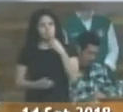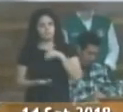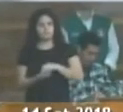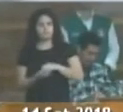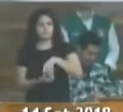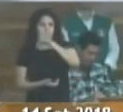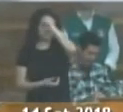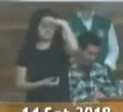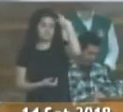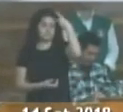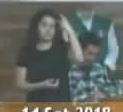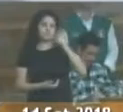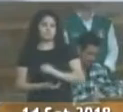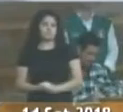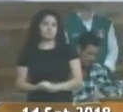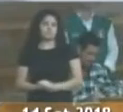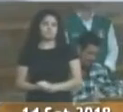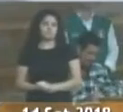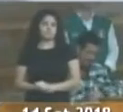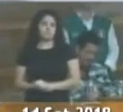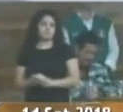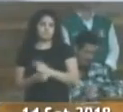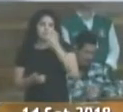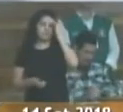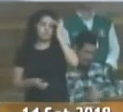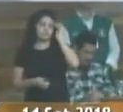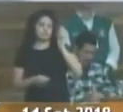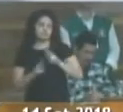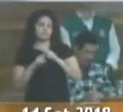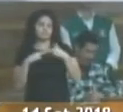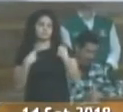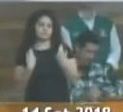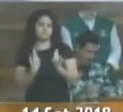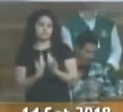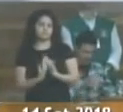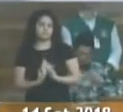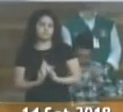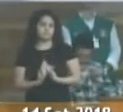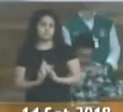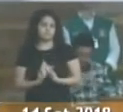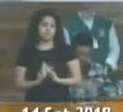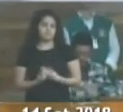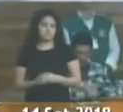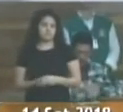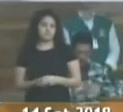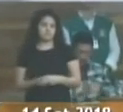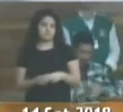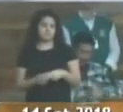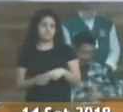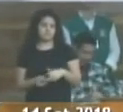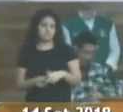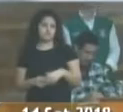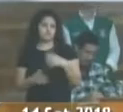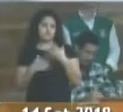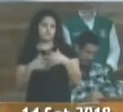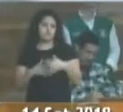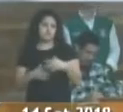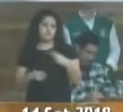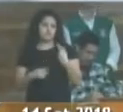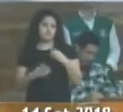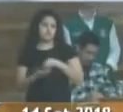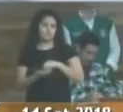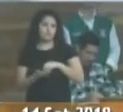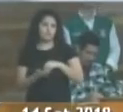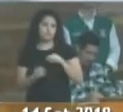Público. Eu acho que a audiência, acho que talvez tenha ficado prejudicada um pouco pela ausência das instituições,